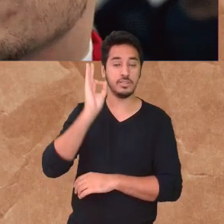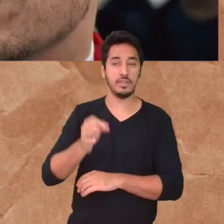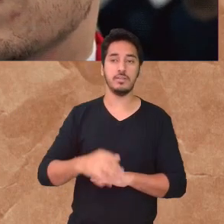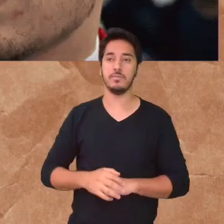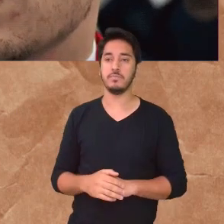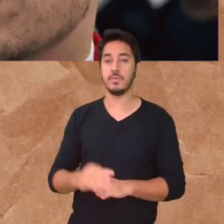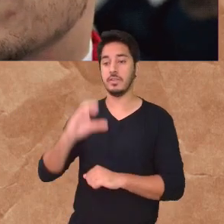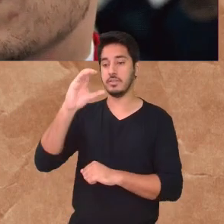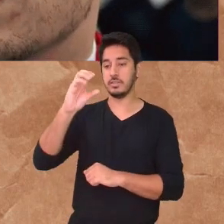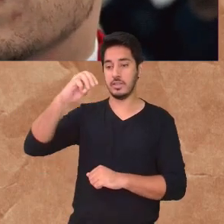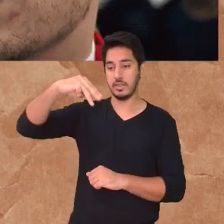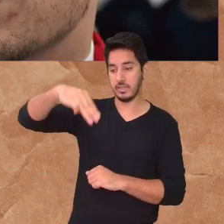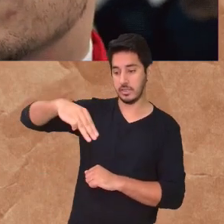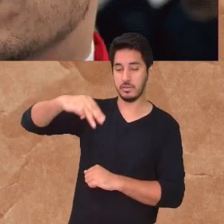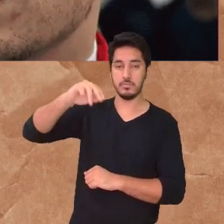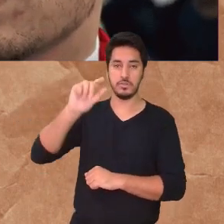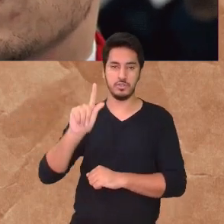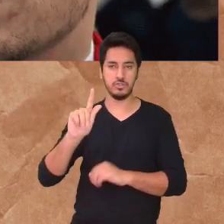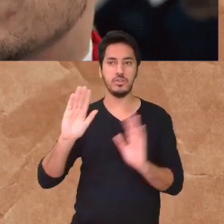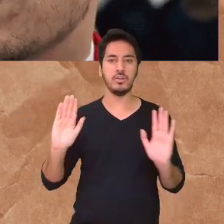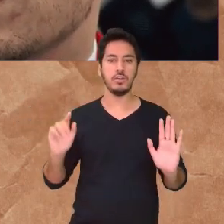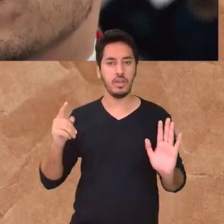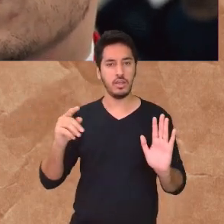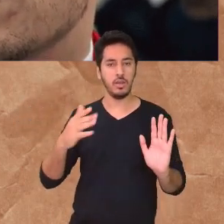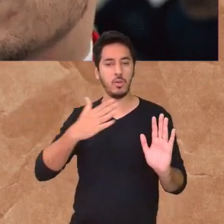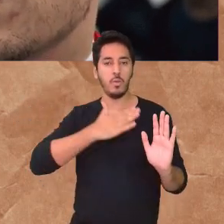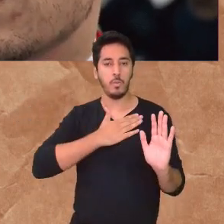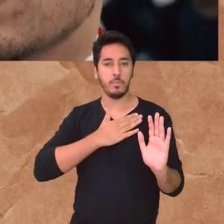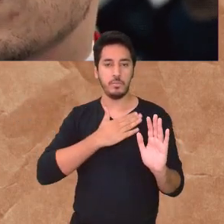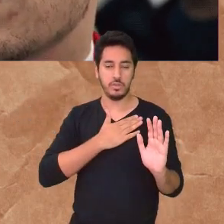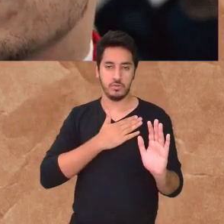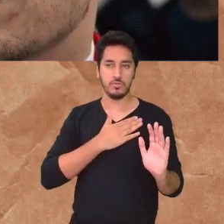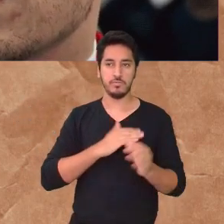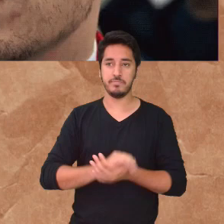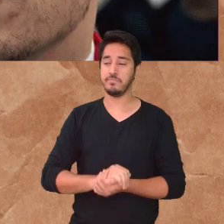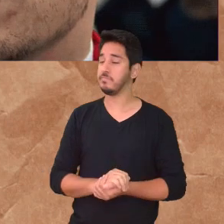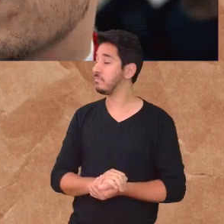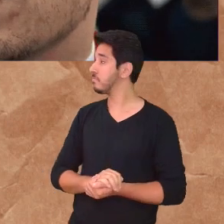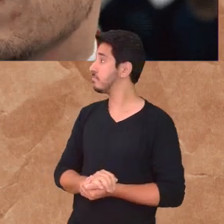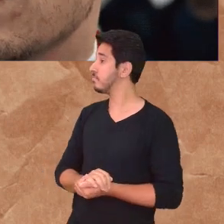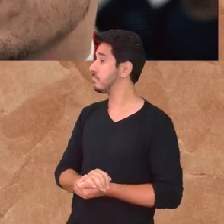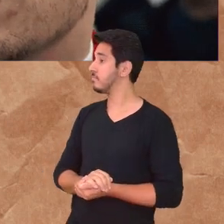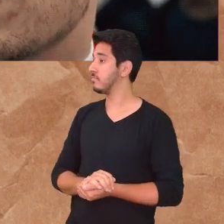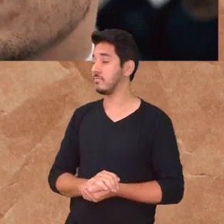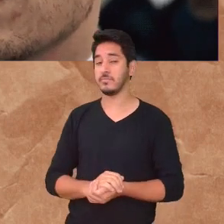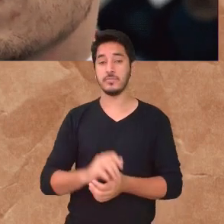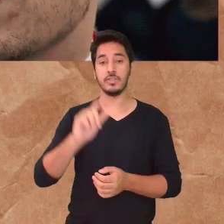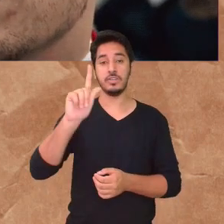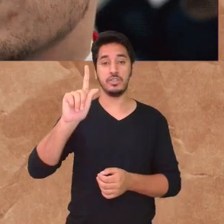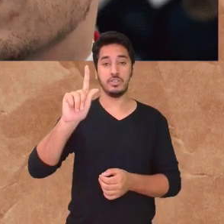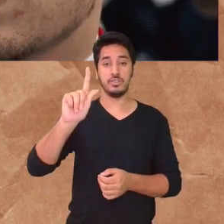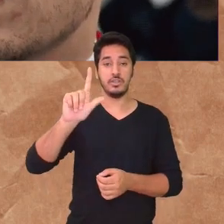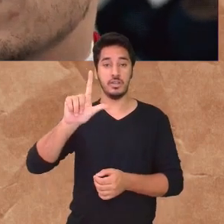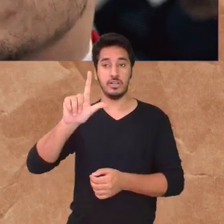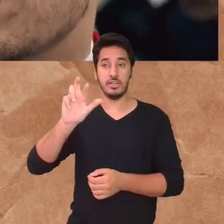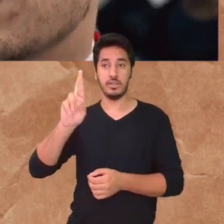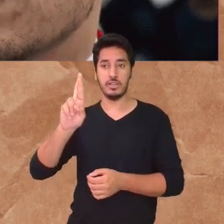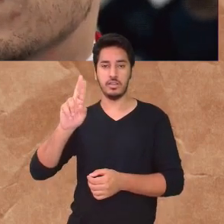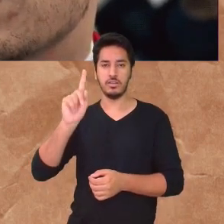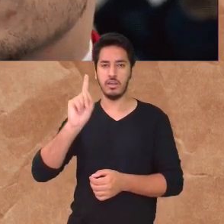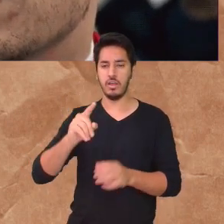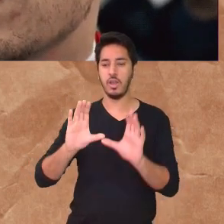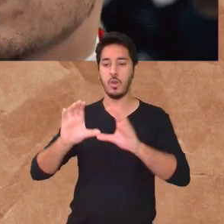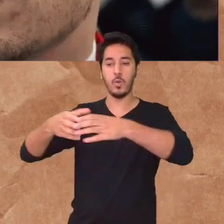Agora, CMG, comigo, não é? Comigo, né? E, eita, GLR. Eu acho que é